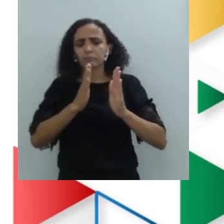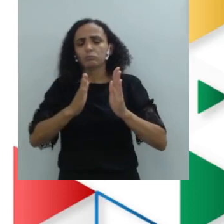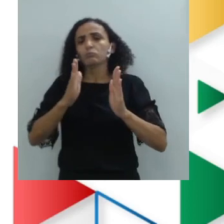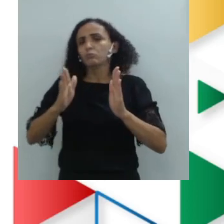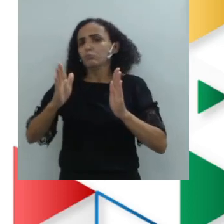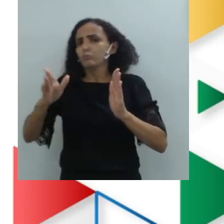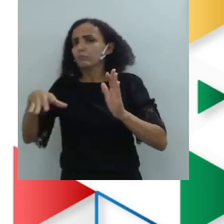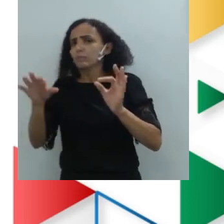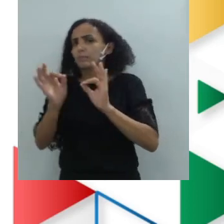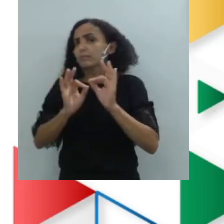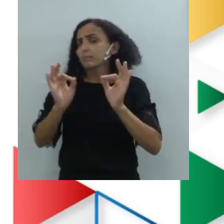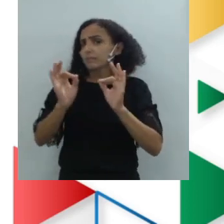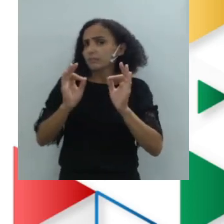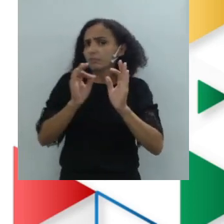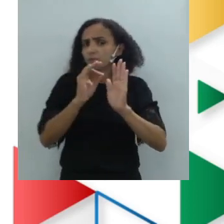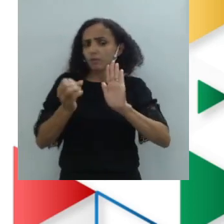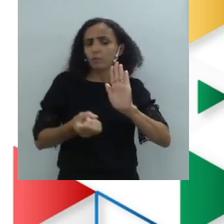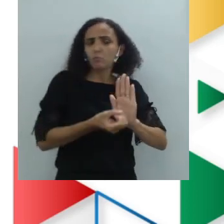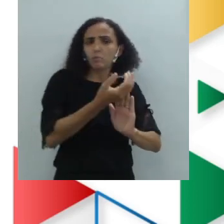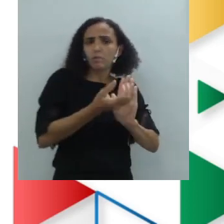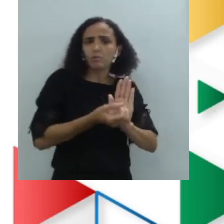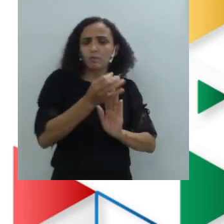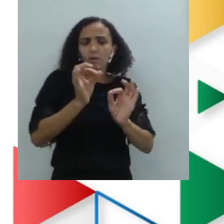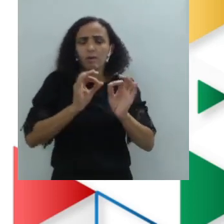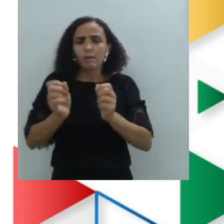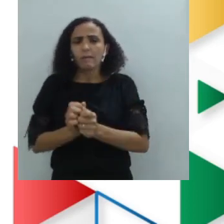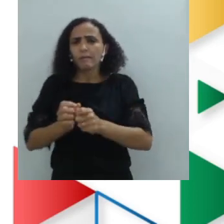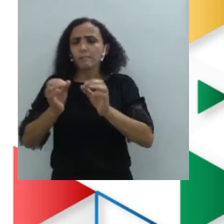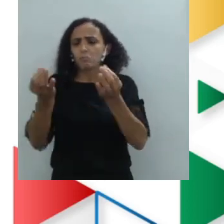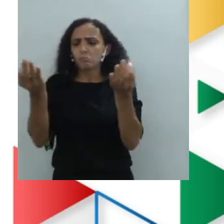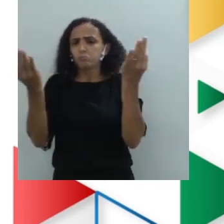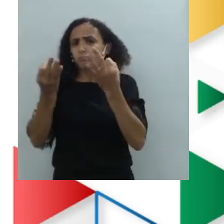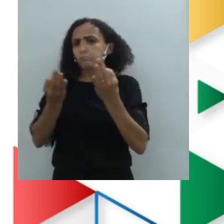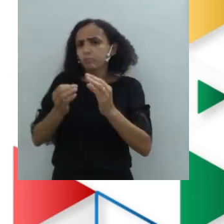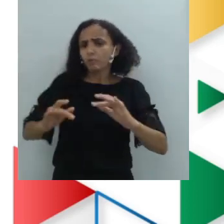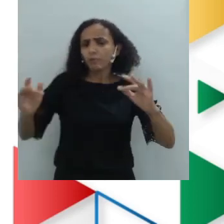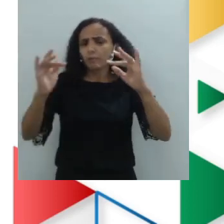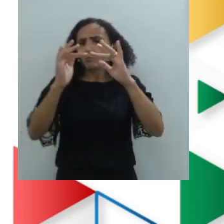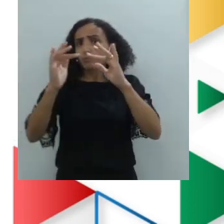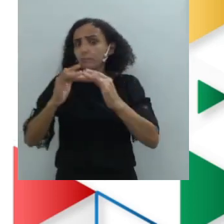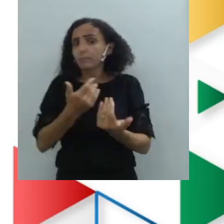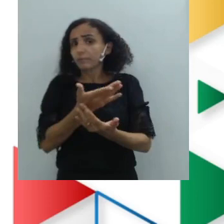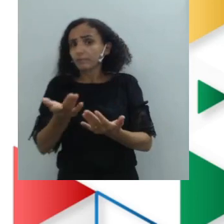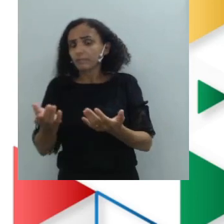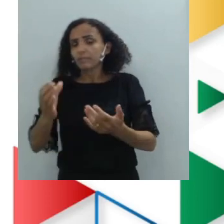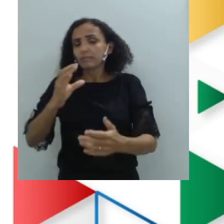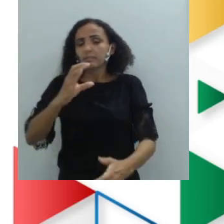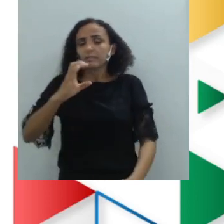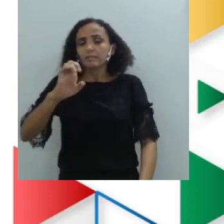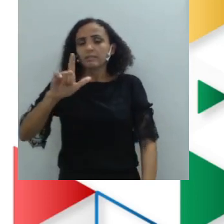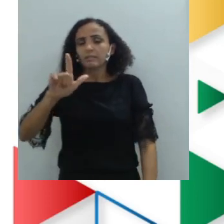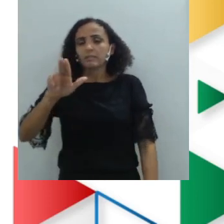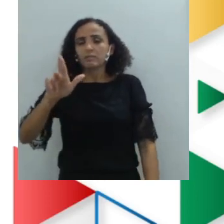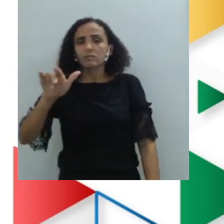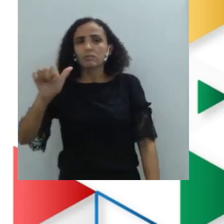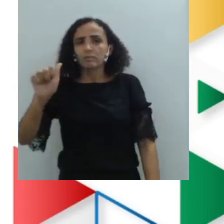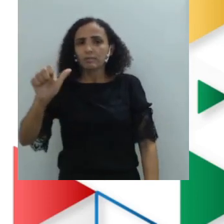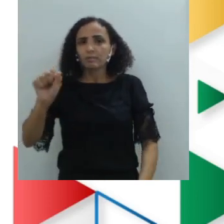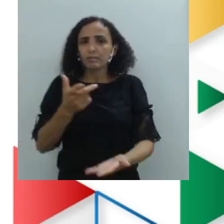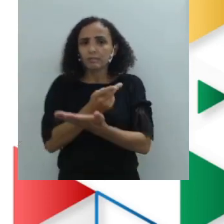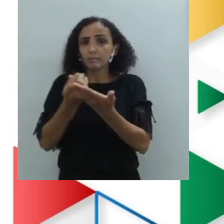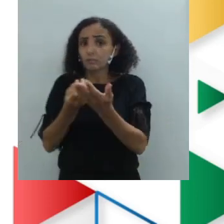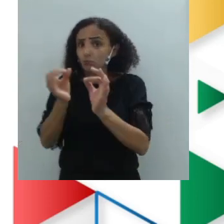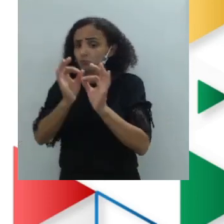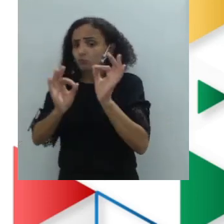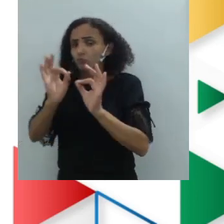ser formadas, vão ser criadas e aperfeiçoadas em células. Lembrando que célula é a unidade fundamental de todo ser